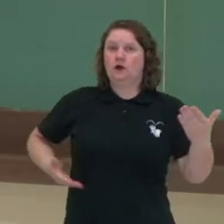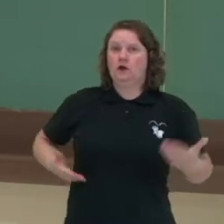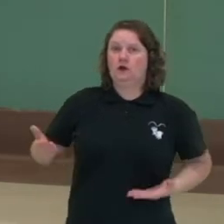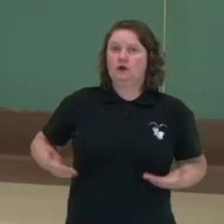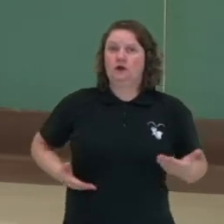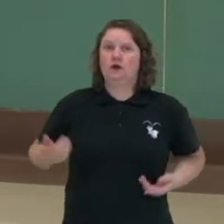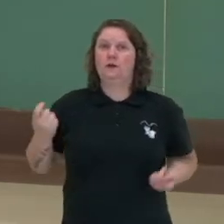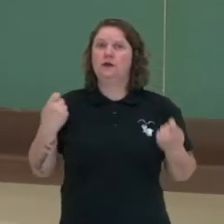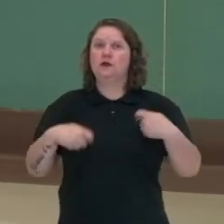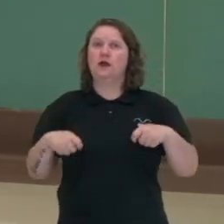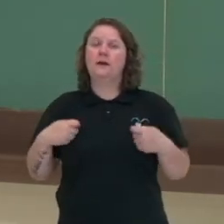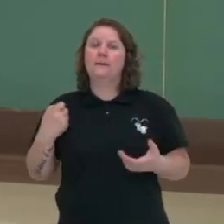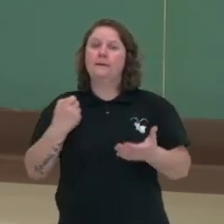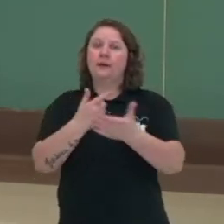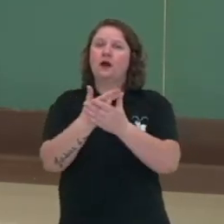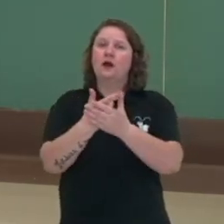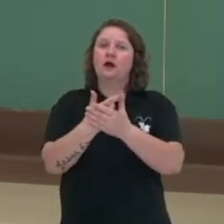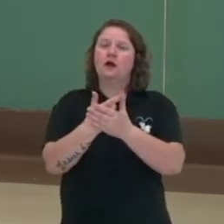pagar o dízimo.